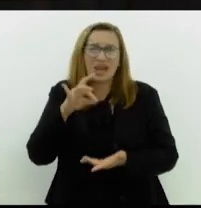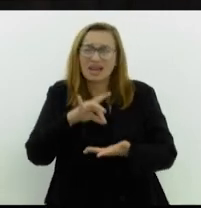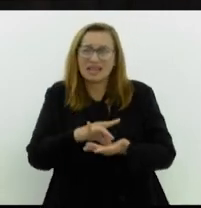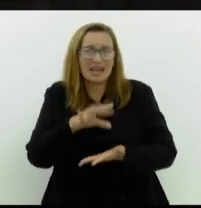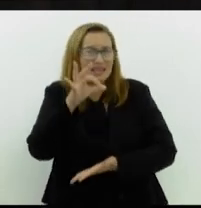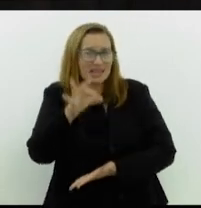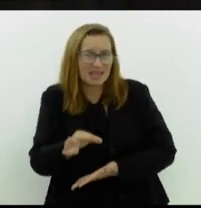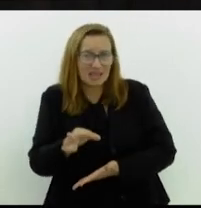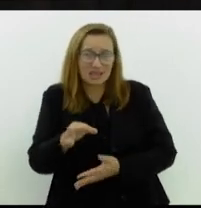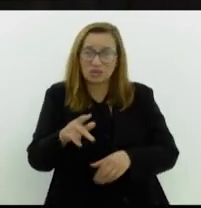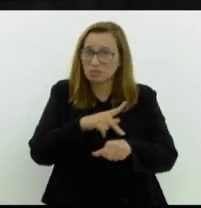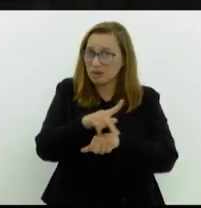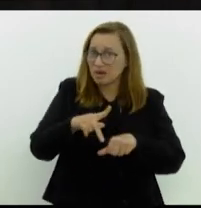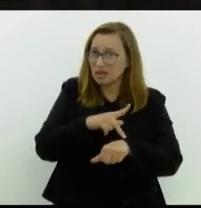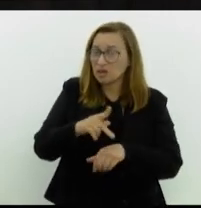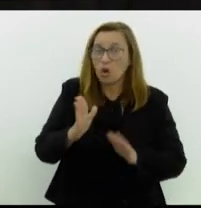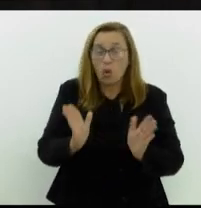manhã,